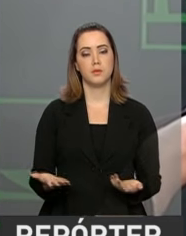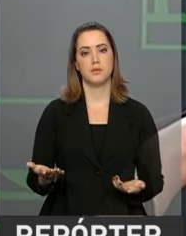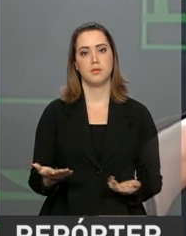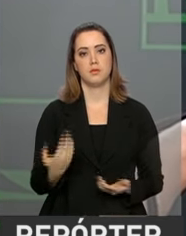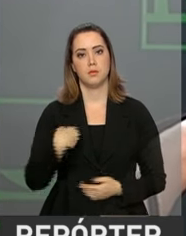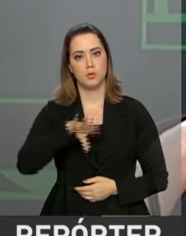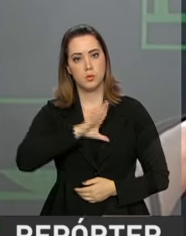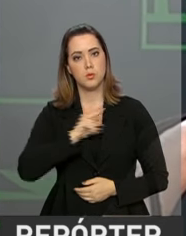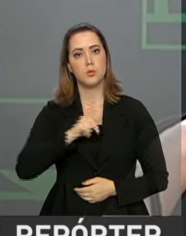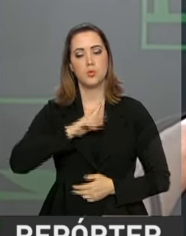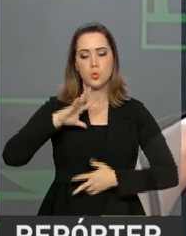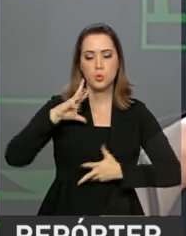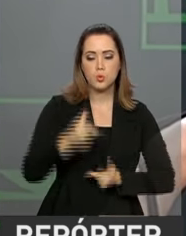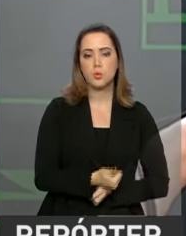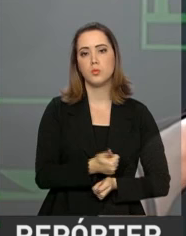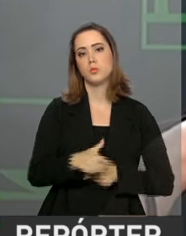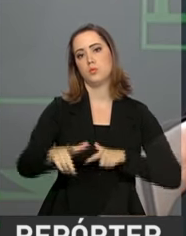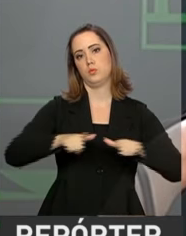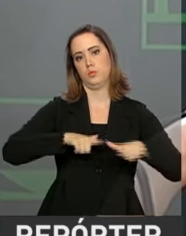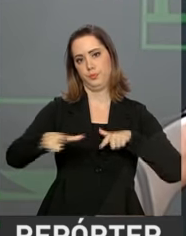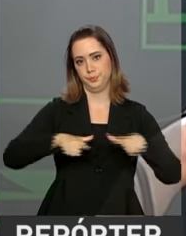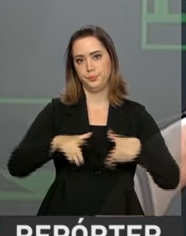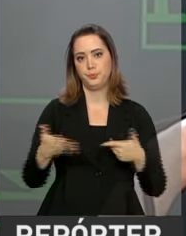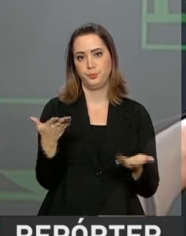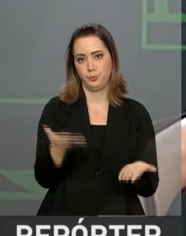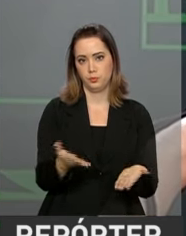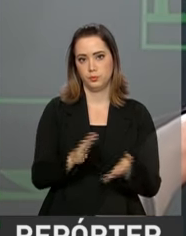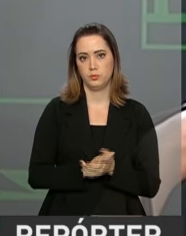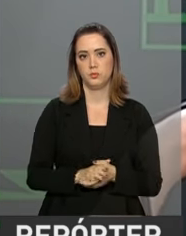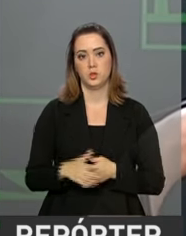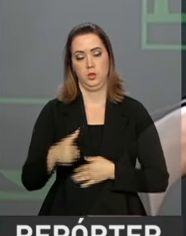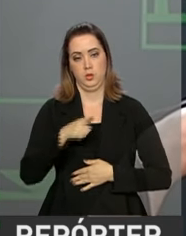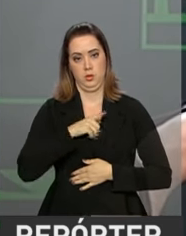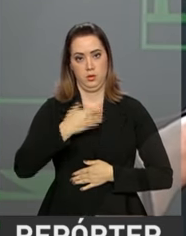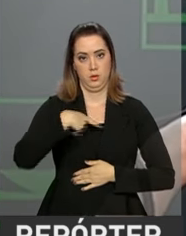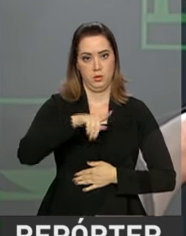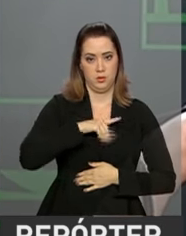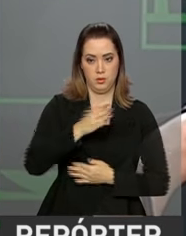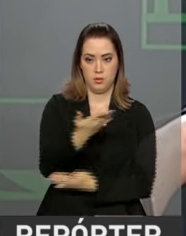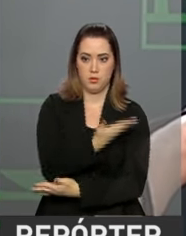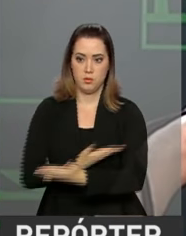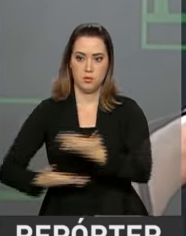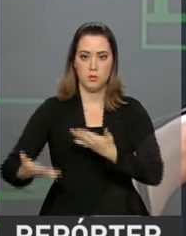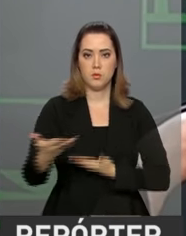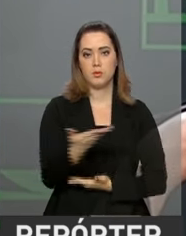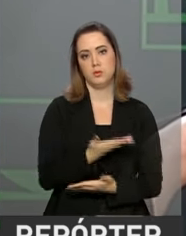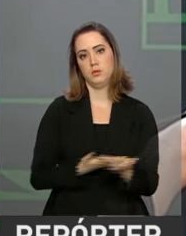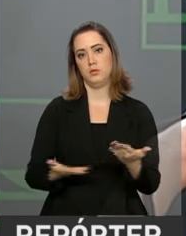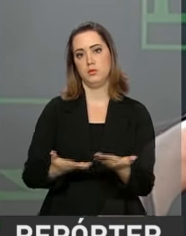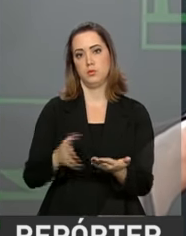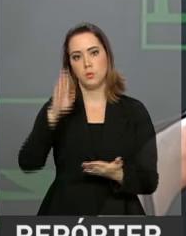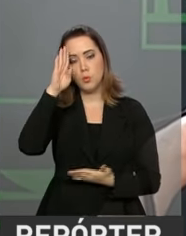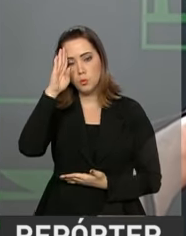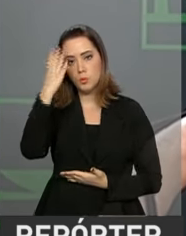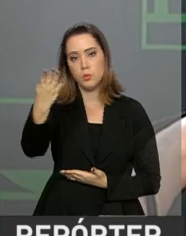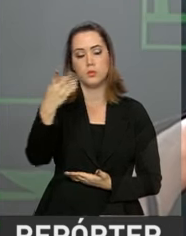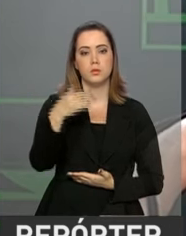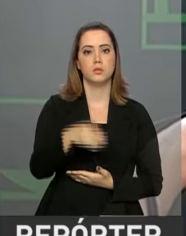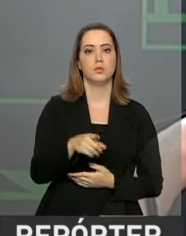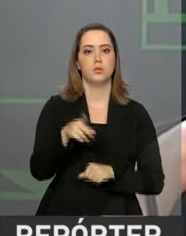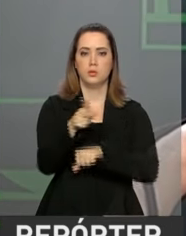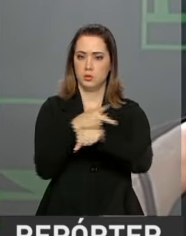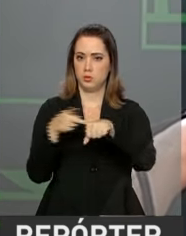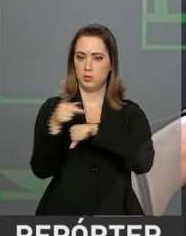Nós temos todos esses métodos, estamos em troca, uma troca direta com as autoridades dos Estados